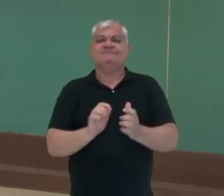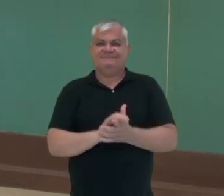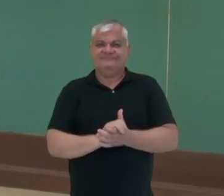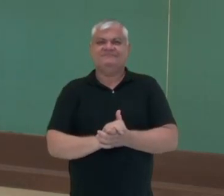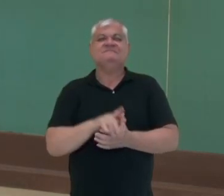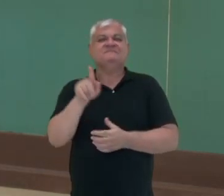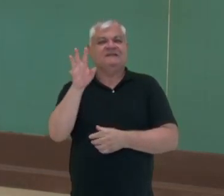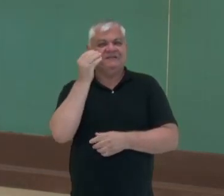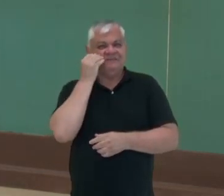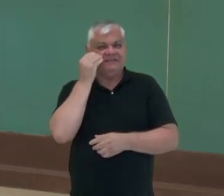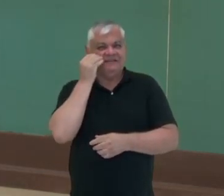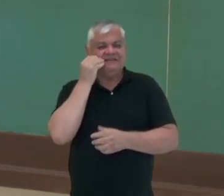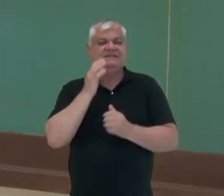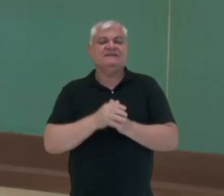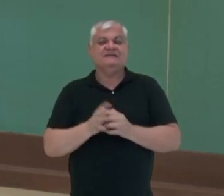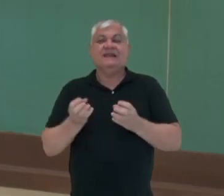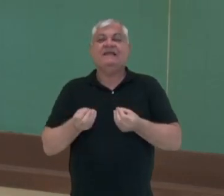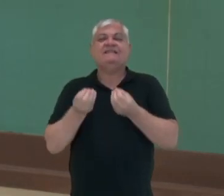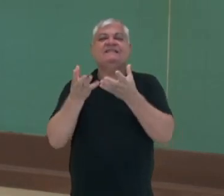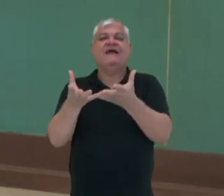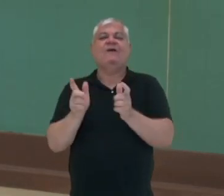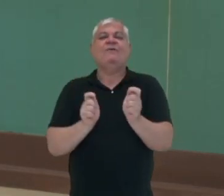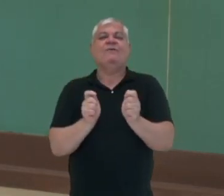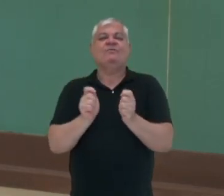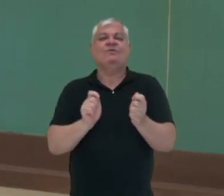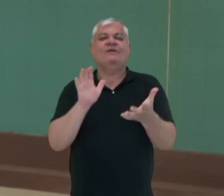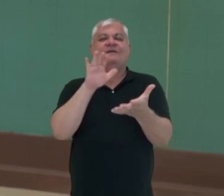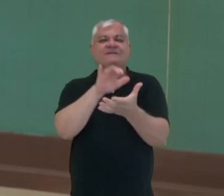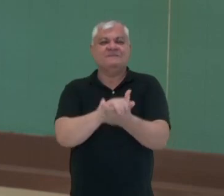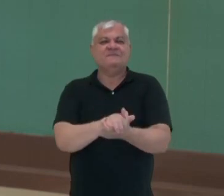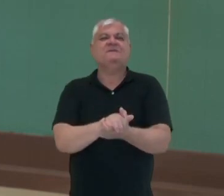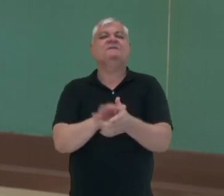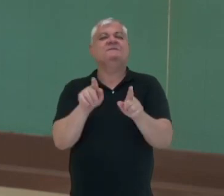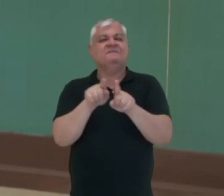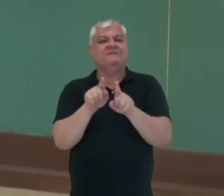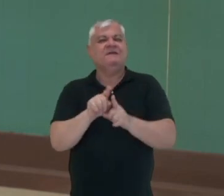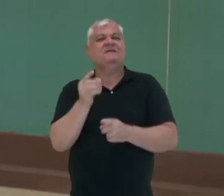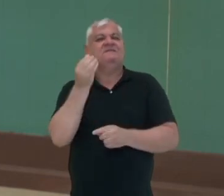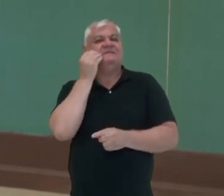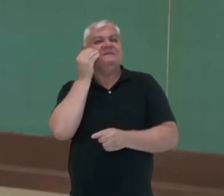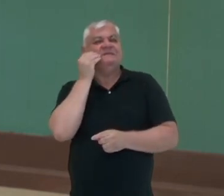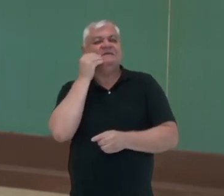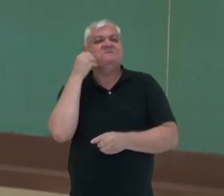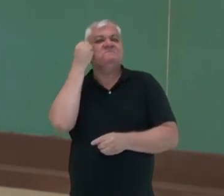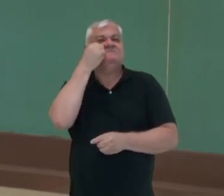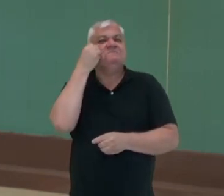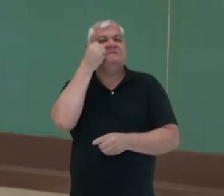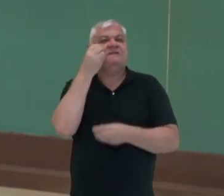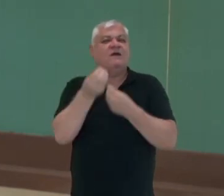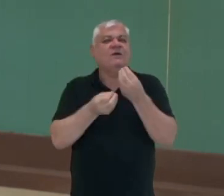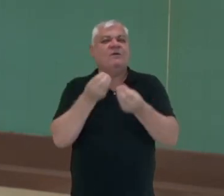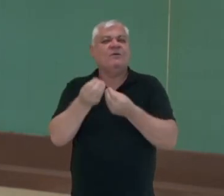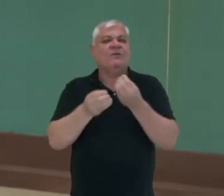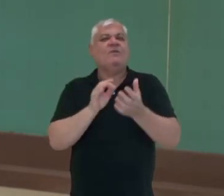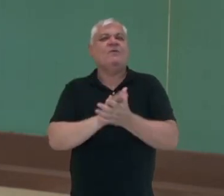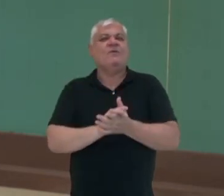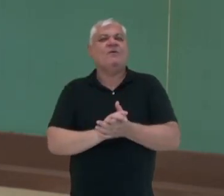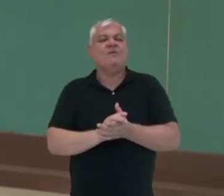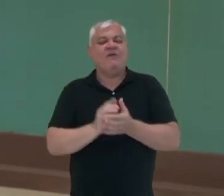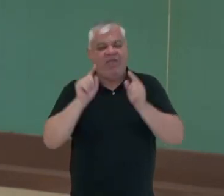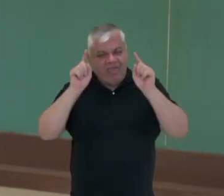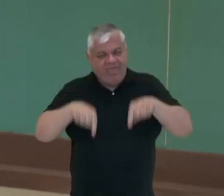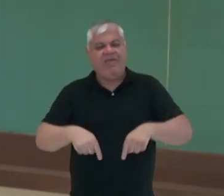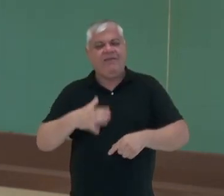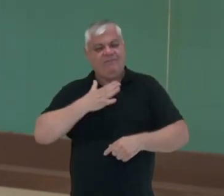no relacionamento tentando entregar o controle nesse casamento e tentando fazer essa dualidade de sentimento dela. Ela está trazendo isso da vida